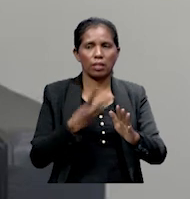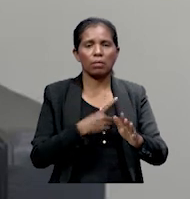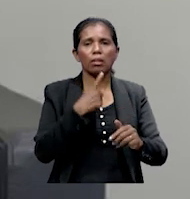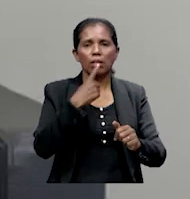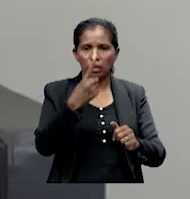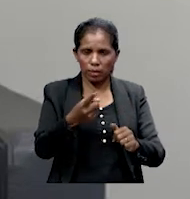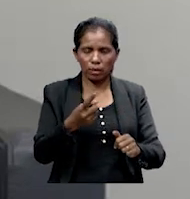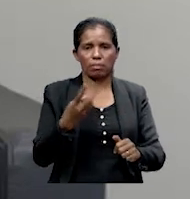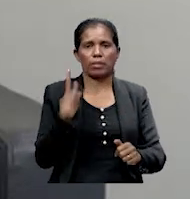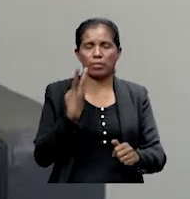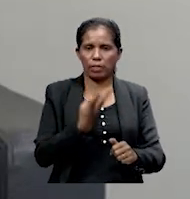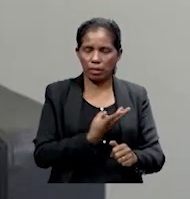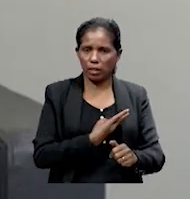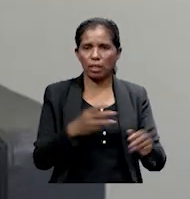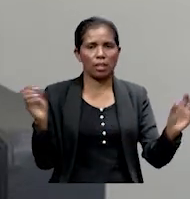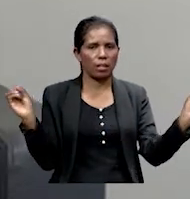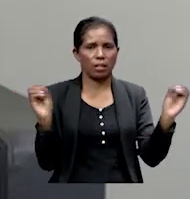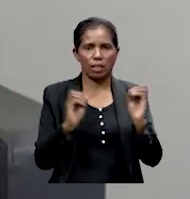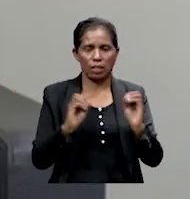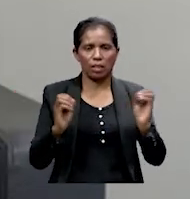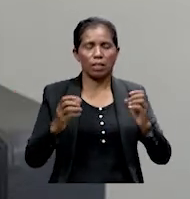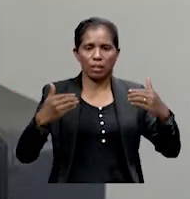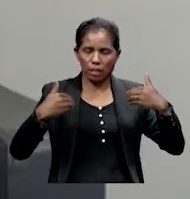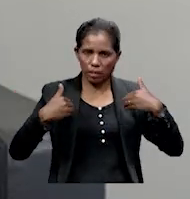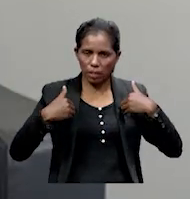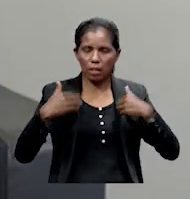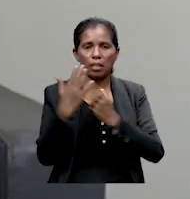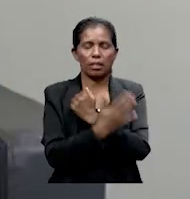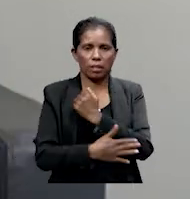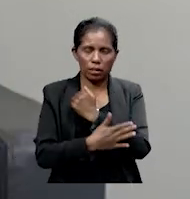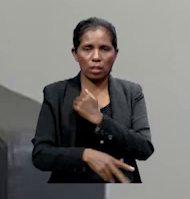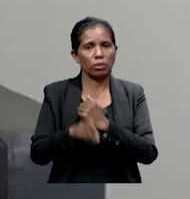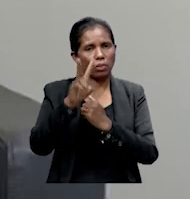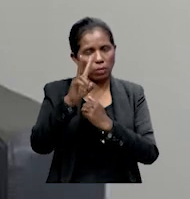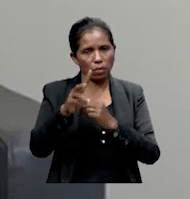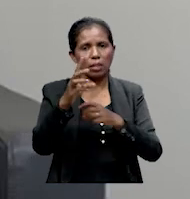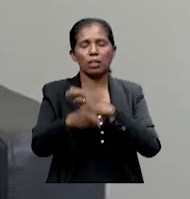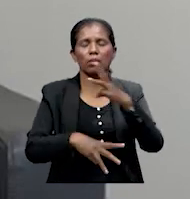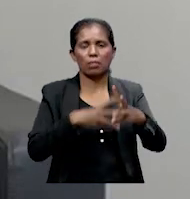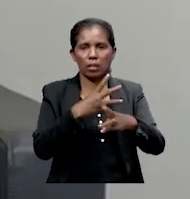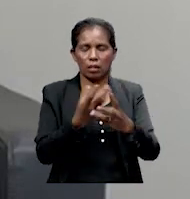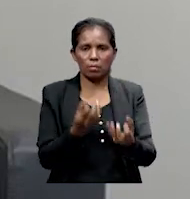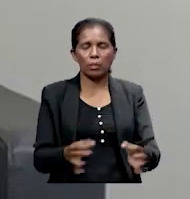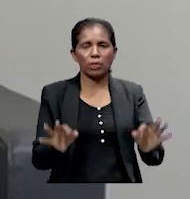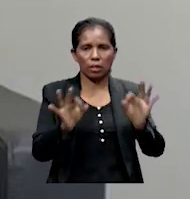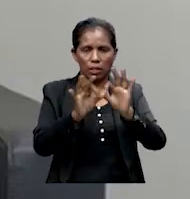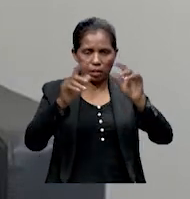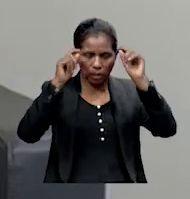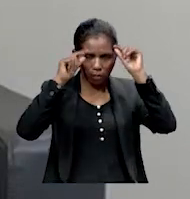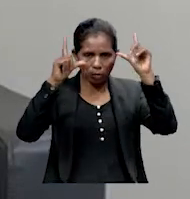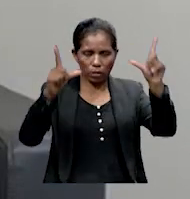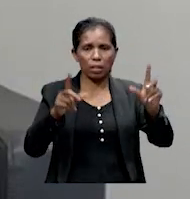Macateta Baíta. Laia, Rai, Rua e Mundo, que é bem importante, Liu, Timor, nem